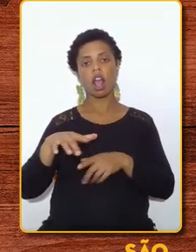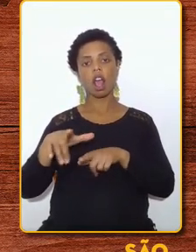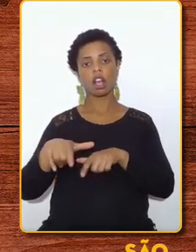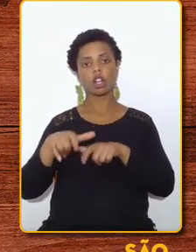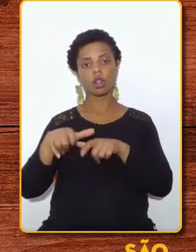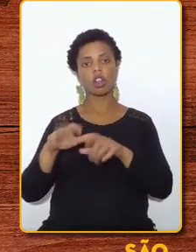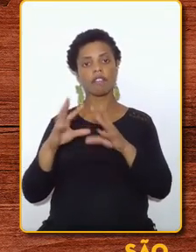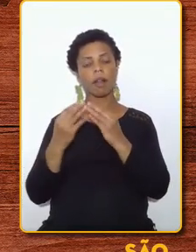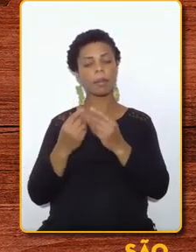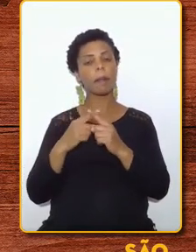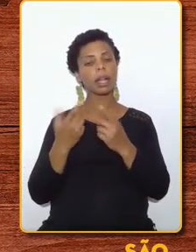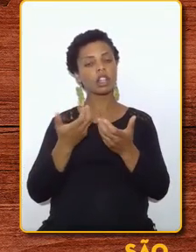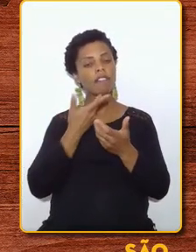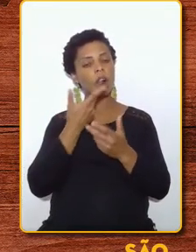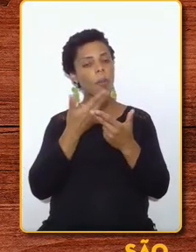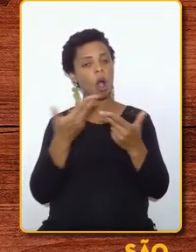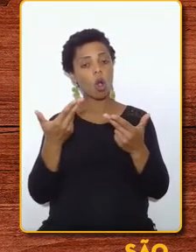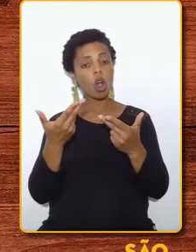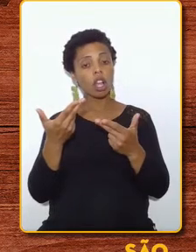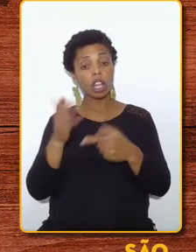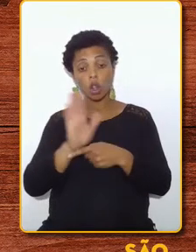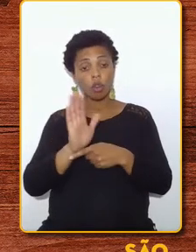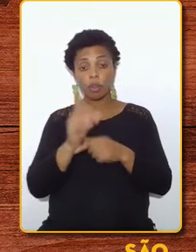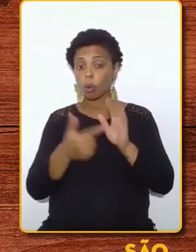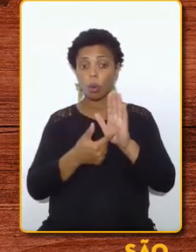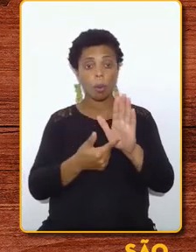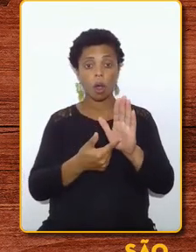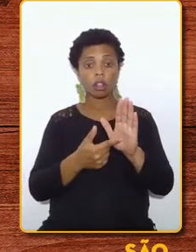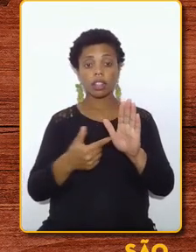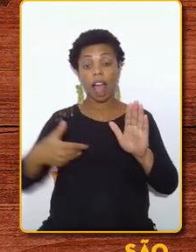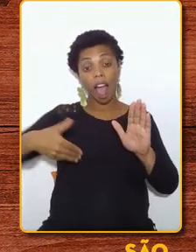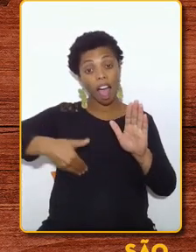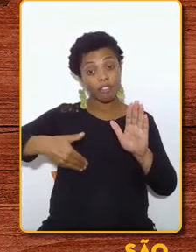filme: a fome na agricultura familiar.